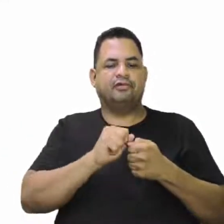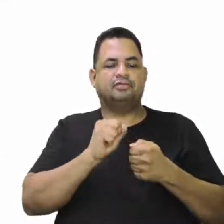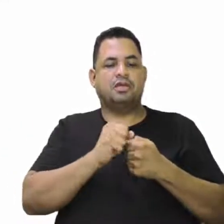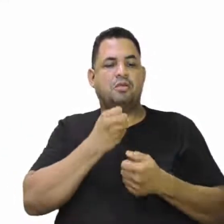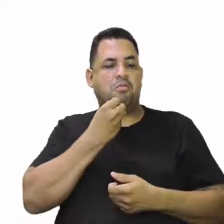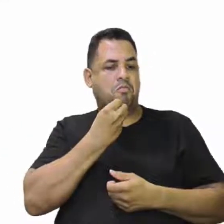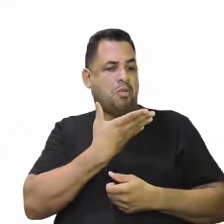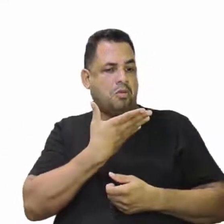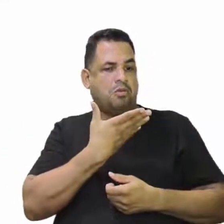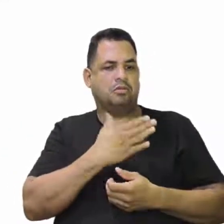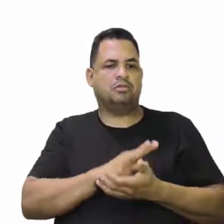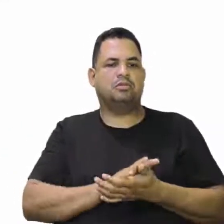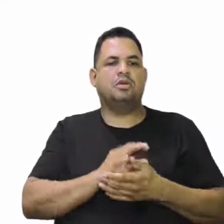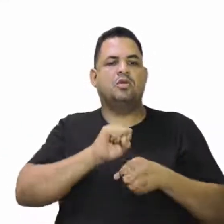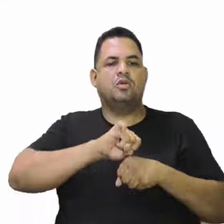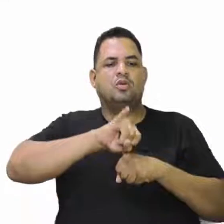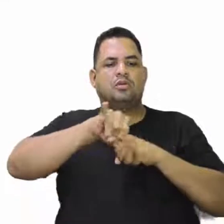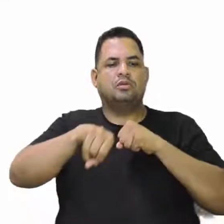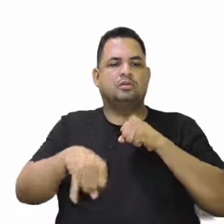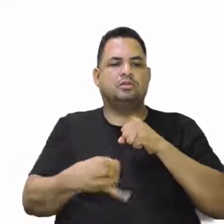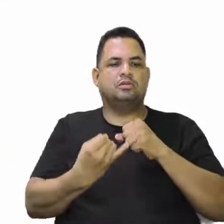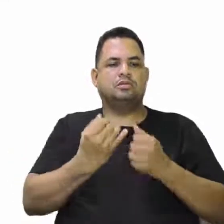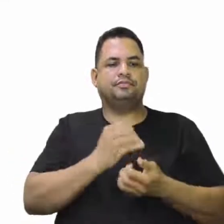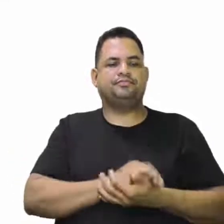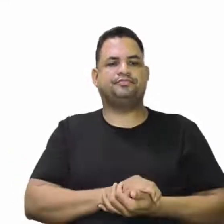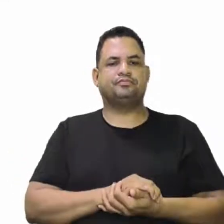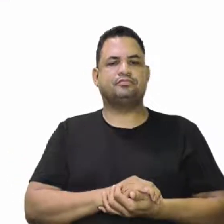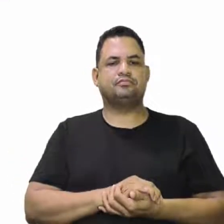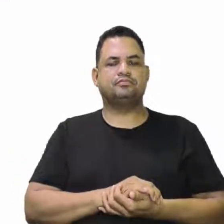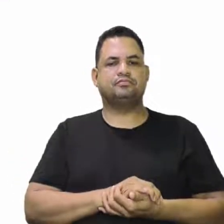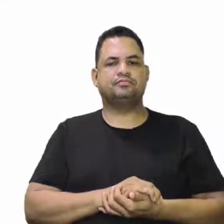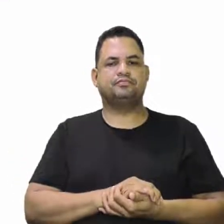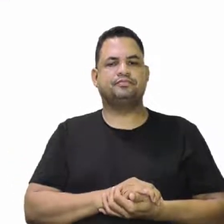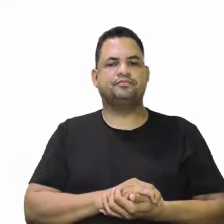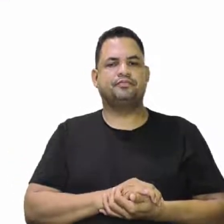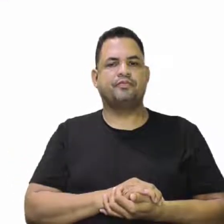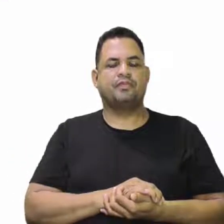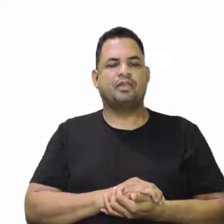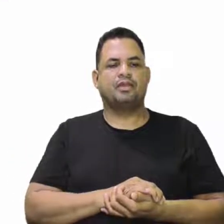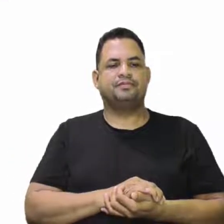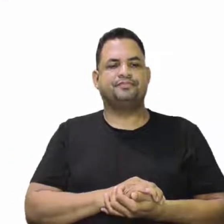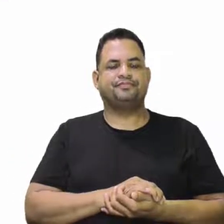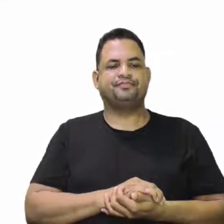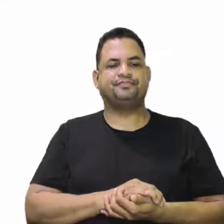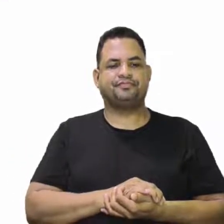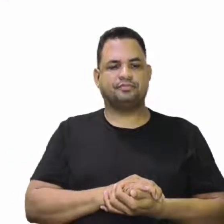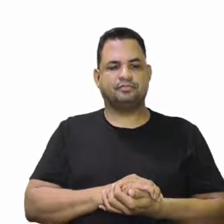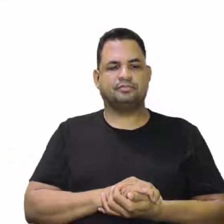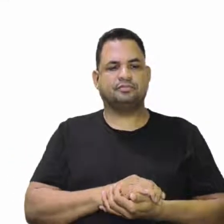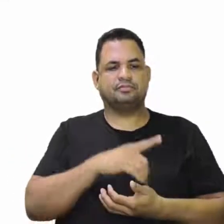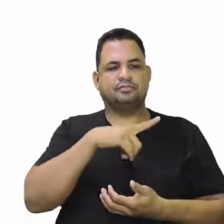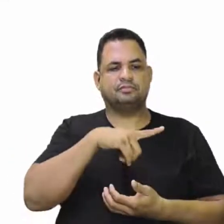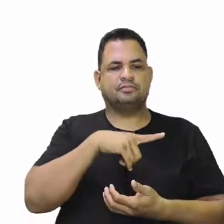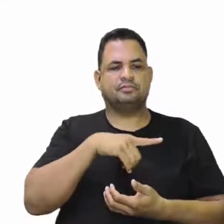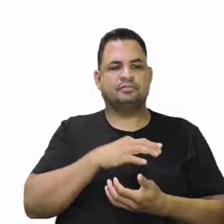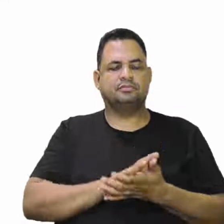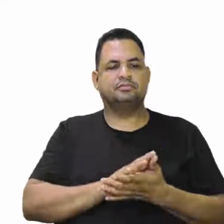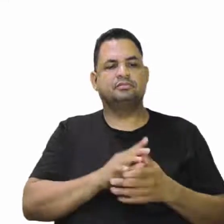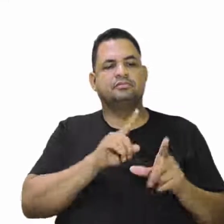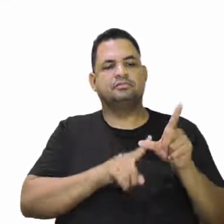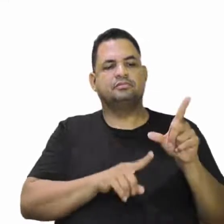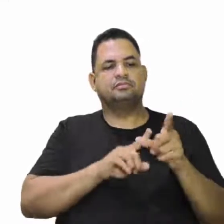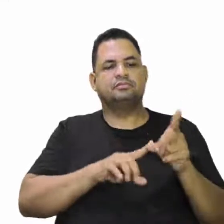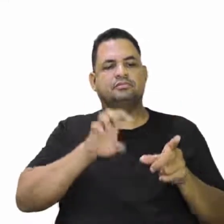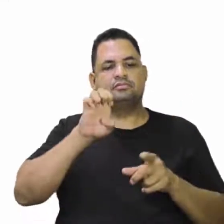um adjetivo. Na verdade, e globaliza um substantivo bem. que foi adjetivado. Então, nós temos ali a alternativa